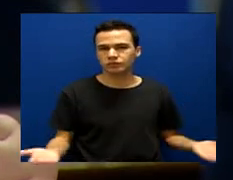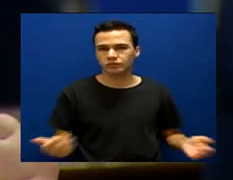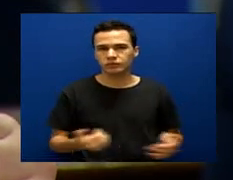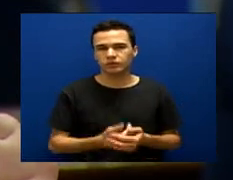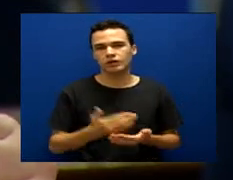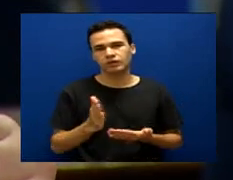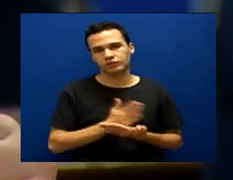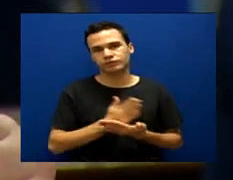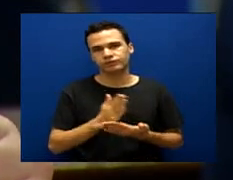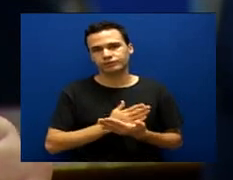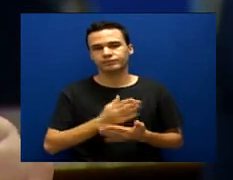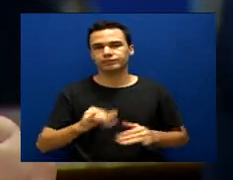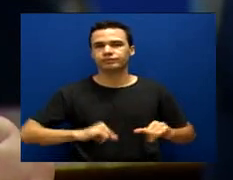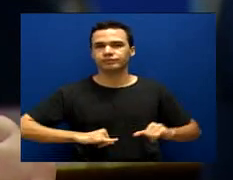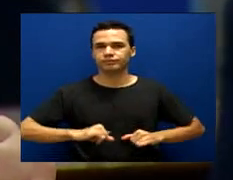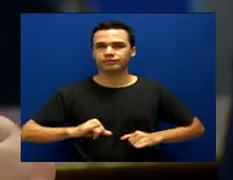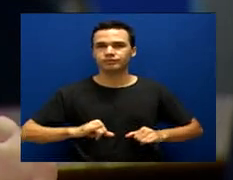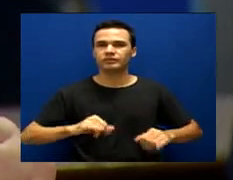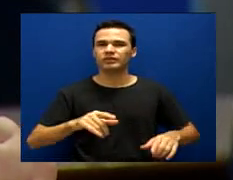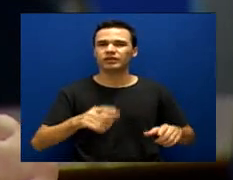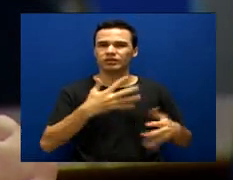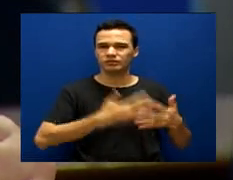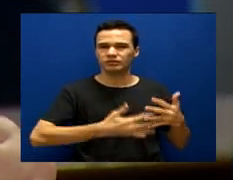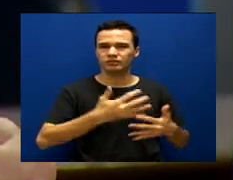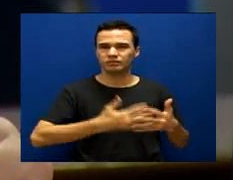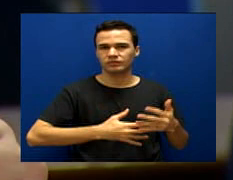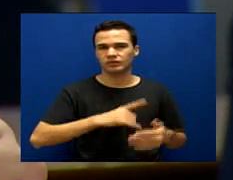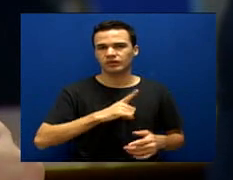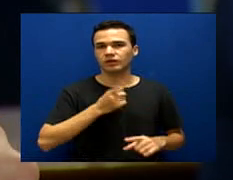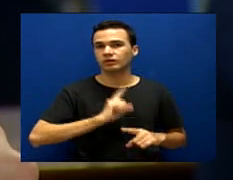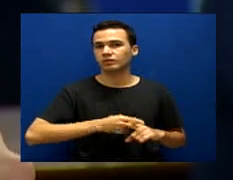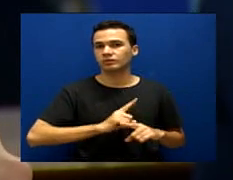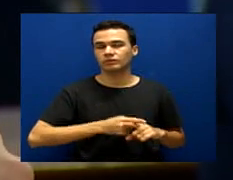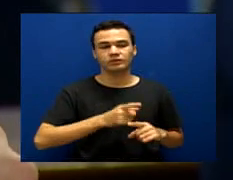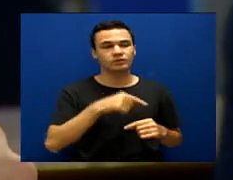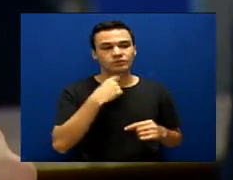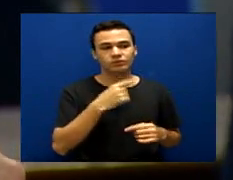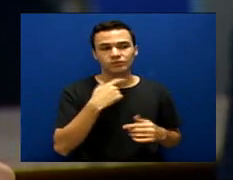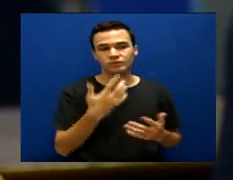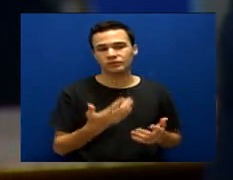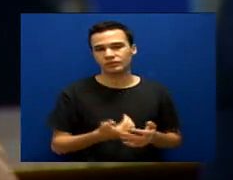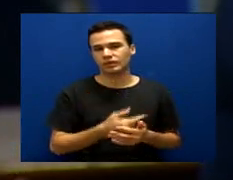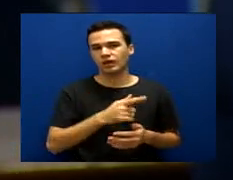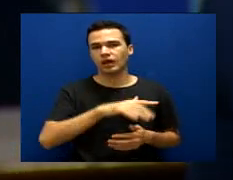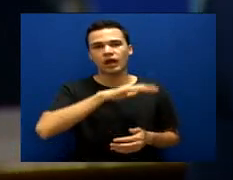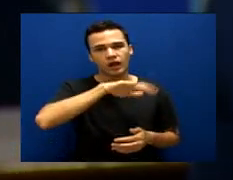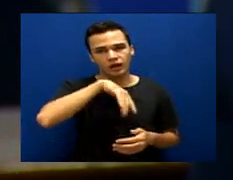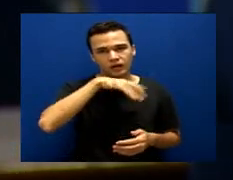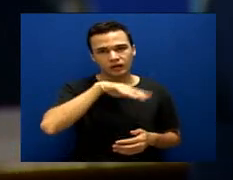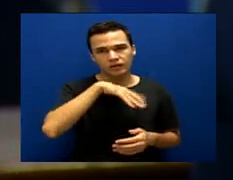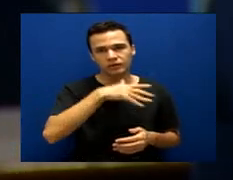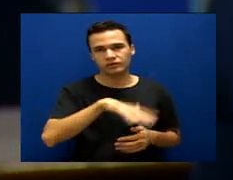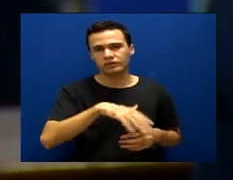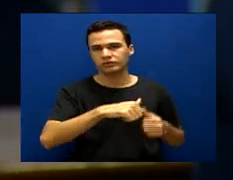os poucos casos que eles vão verificar hoje. Porque não tem como tirar e acaba ficando lá com o animal.